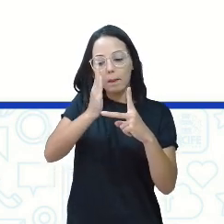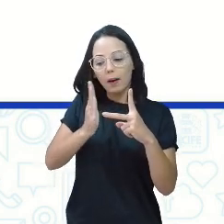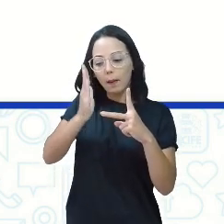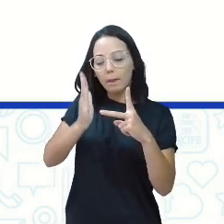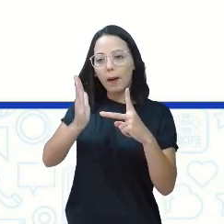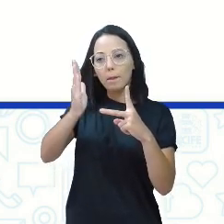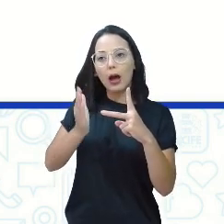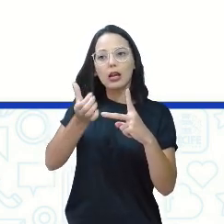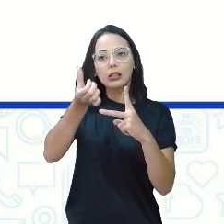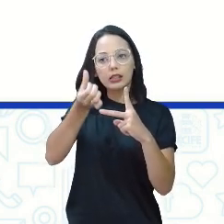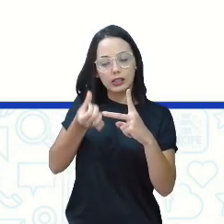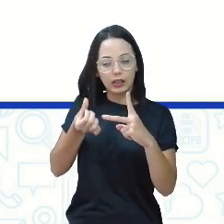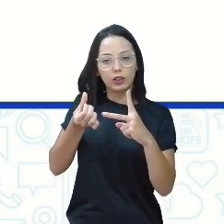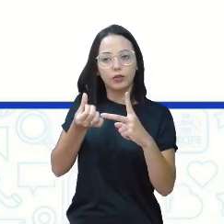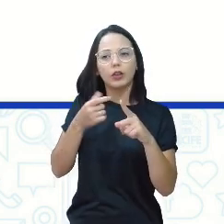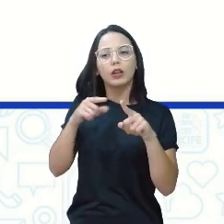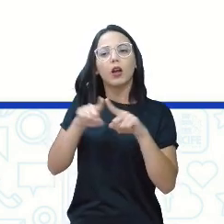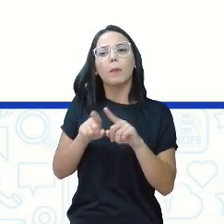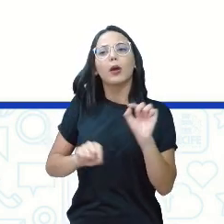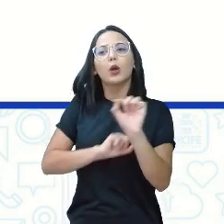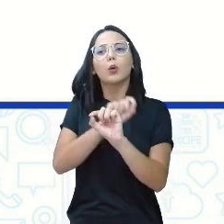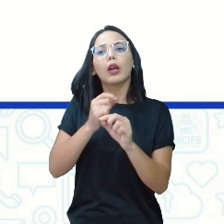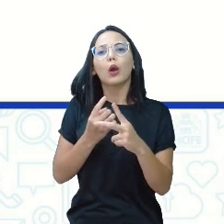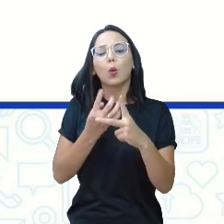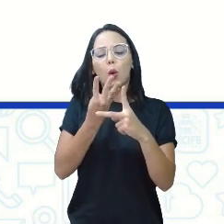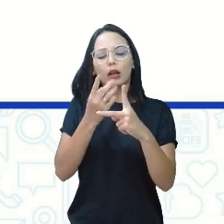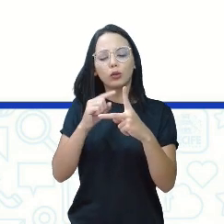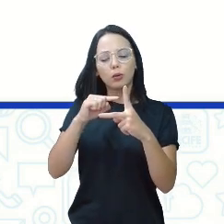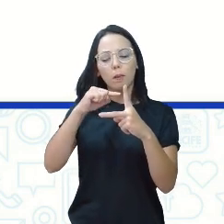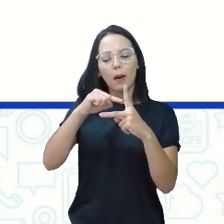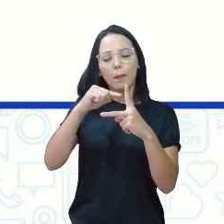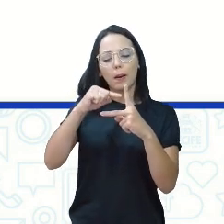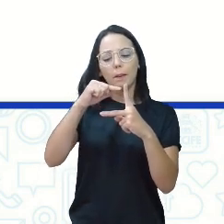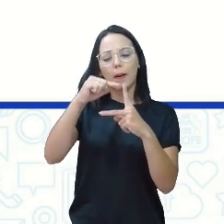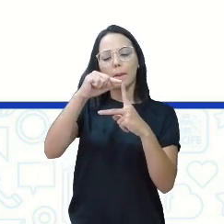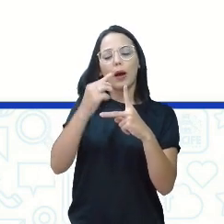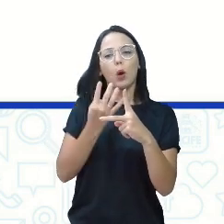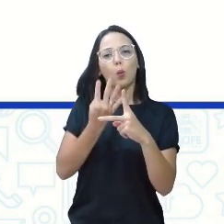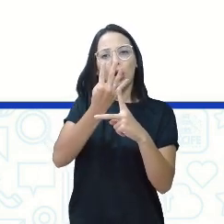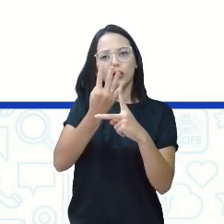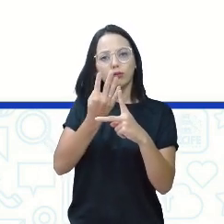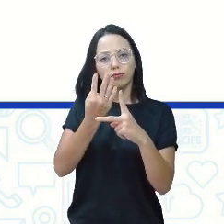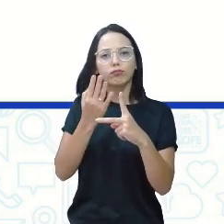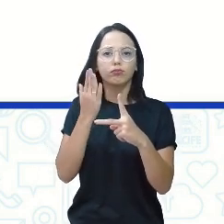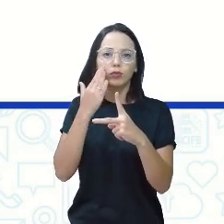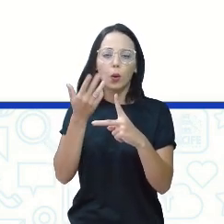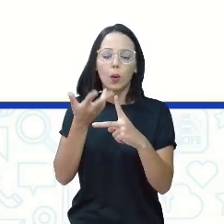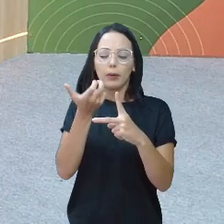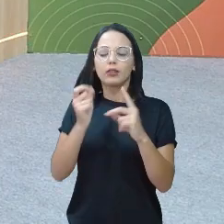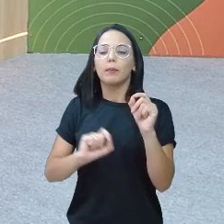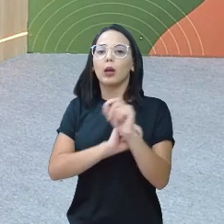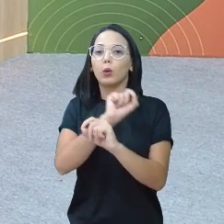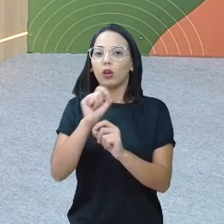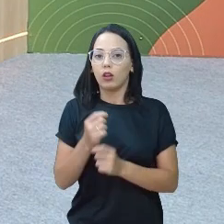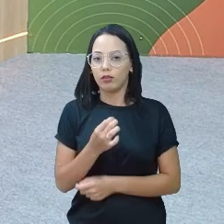4, 5, 6 colunas, e consigo fazer 4 linhas. Então, a gente pode aqui perceber duas situações. Ou eu vou